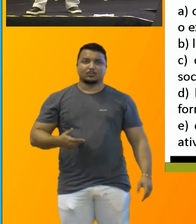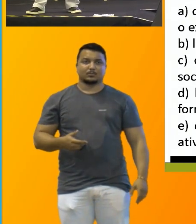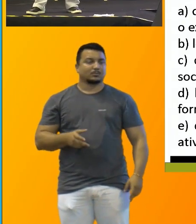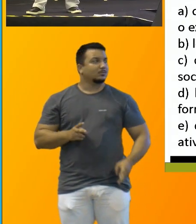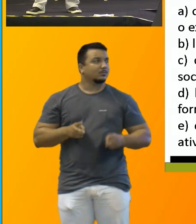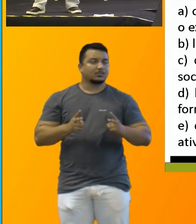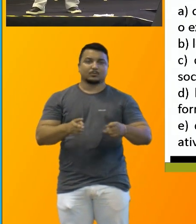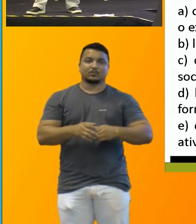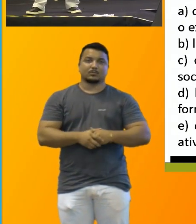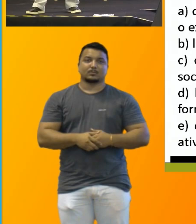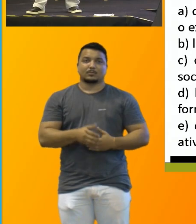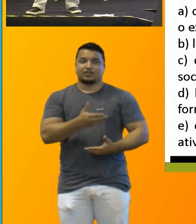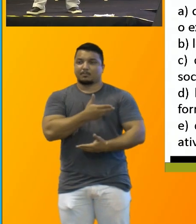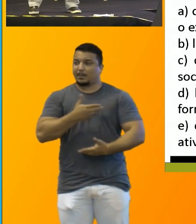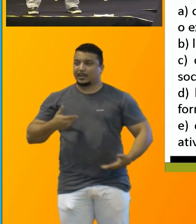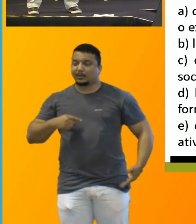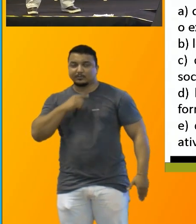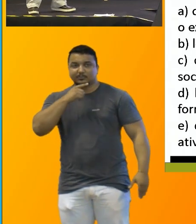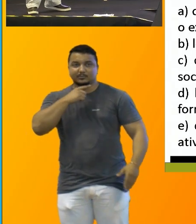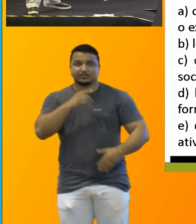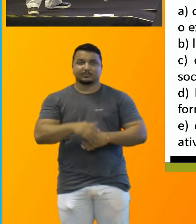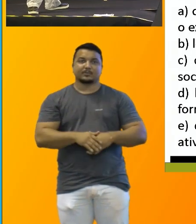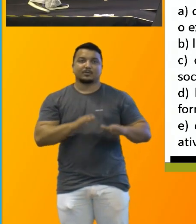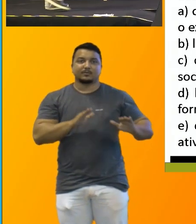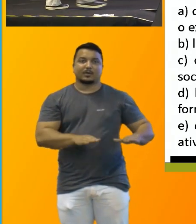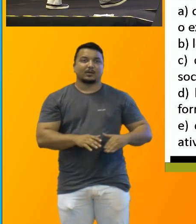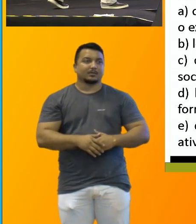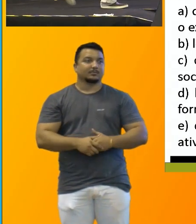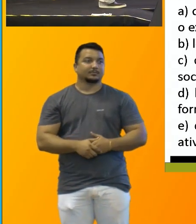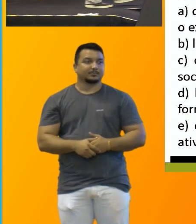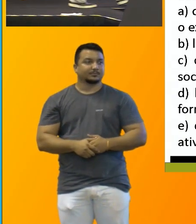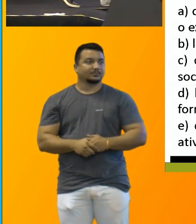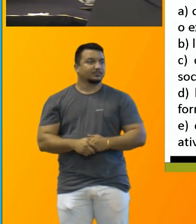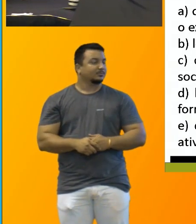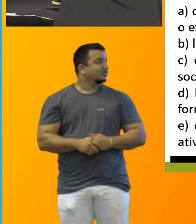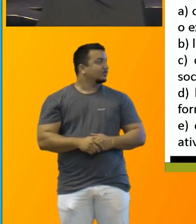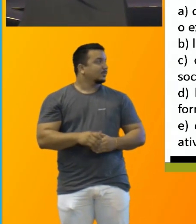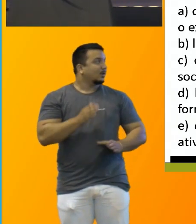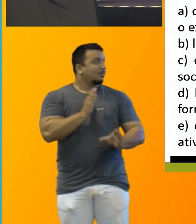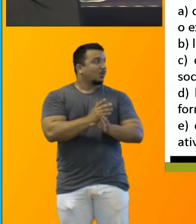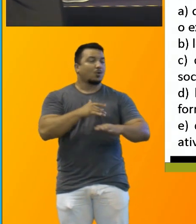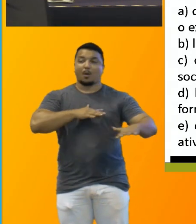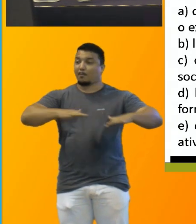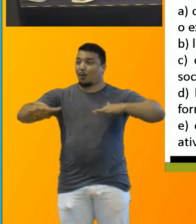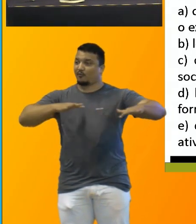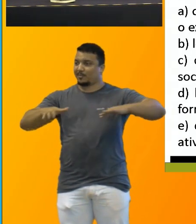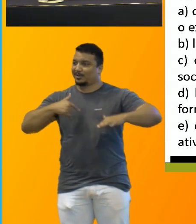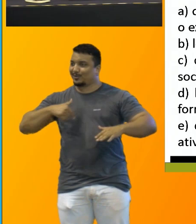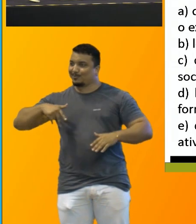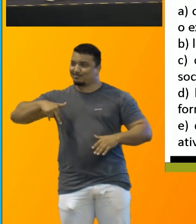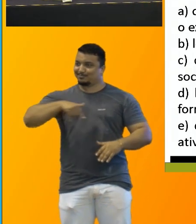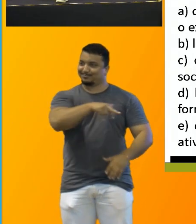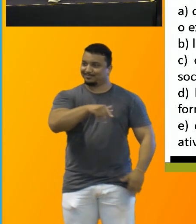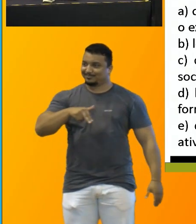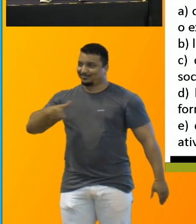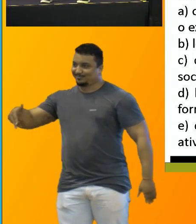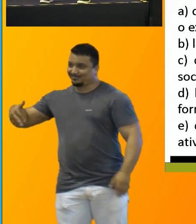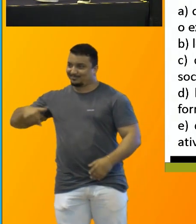vendo todo já não presta muita coisa, imagine pela metade. Entendi. Vamos lá. É porque eu gosto de movimentar no meio de vocês aí, mas tudo bem.